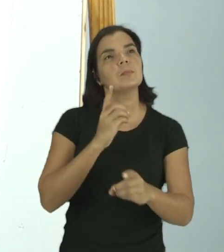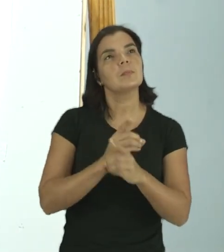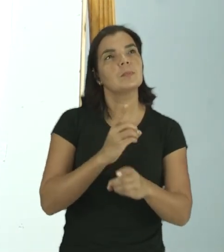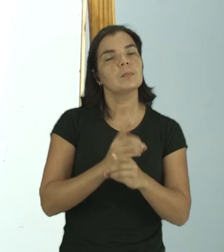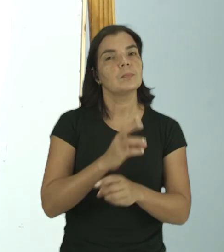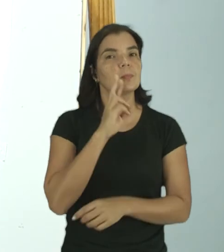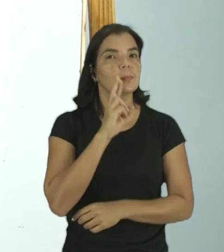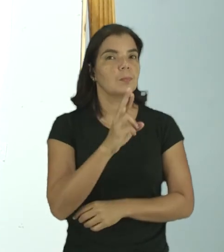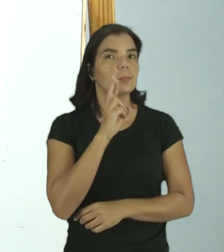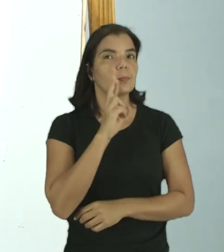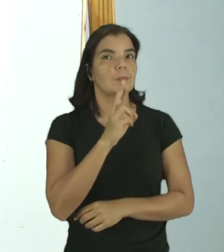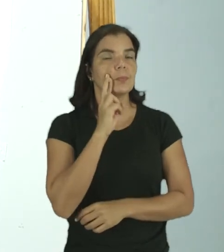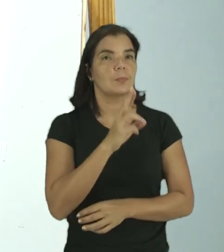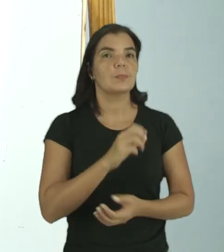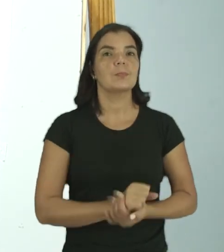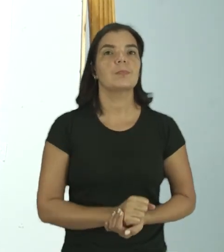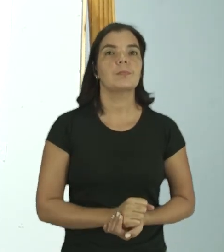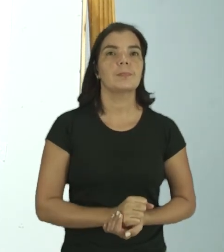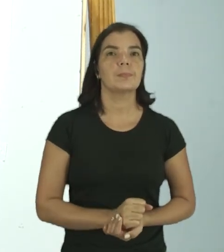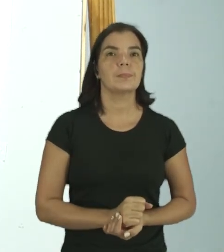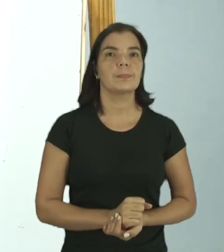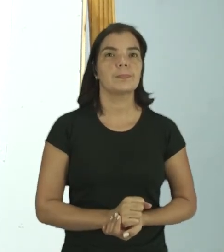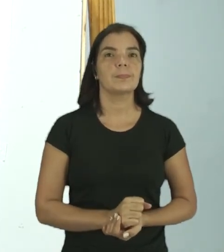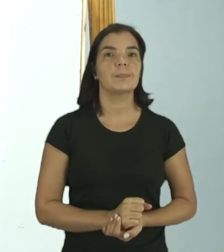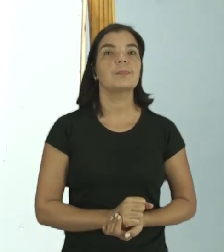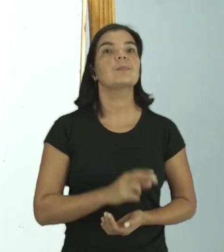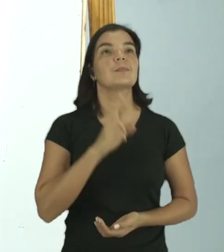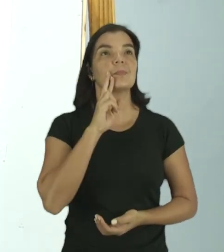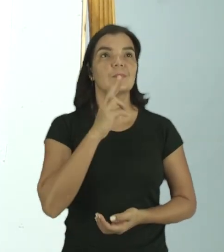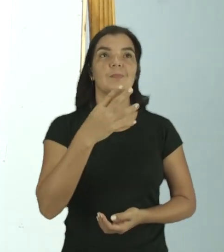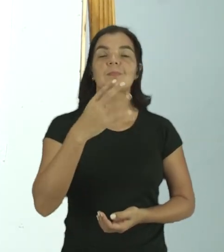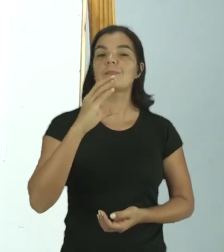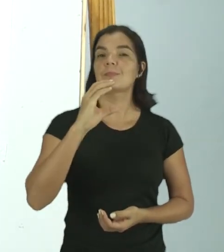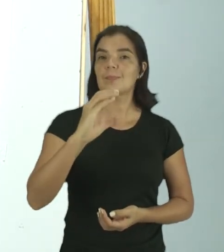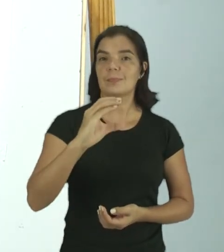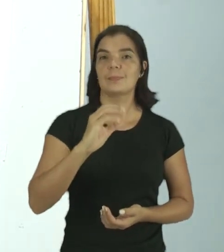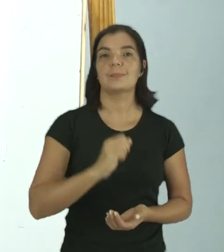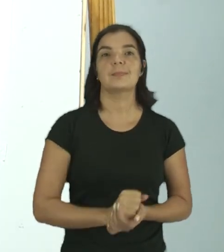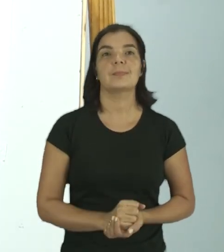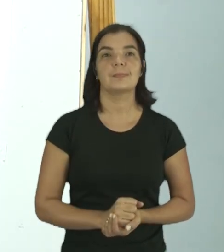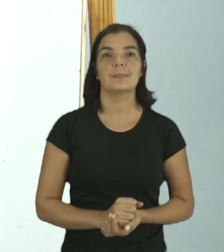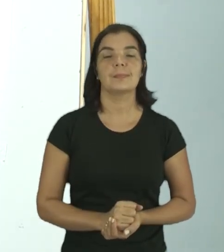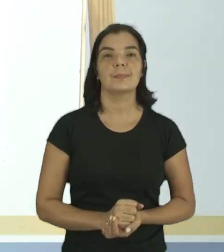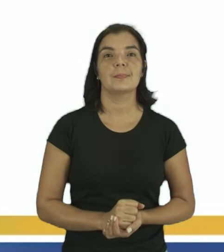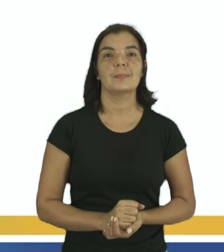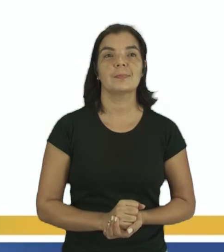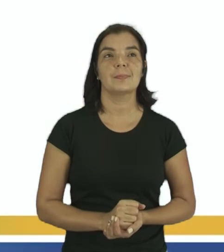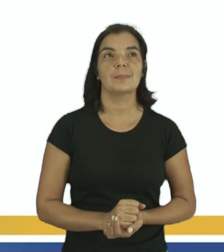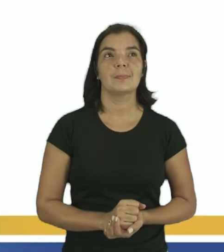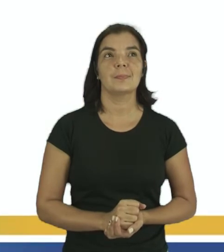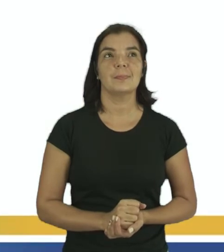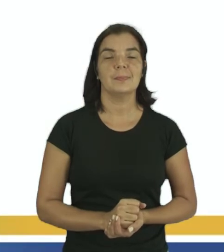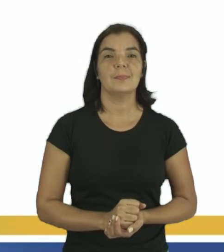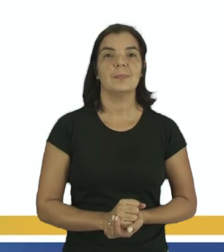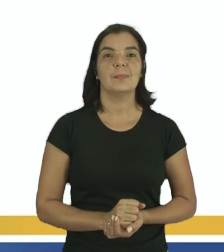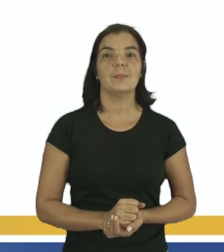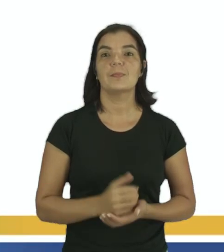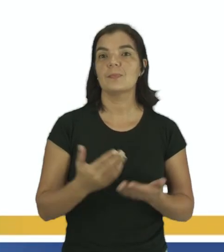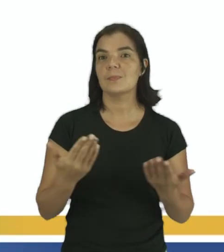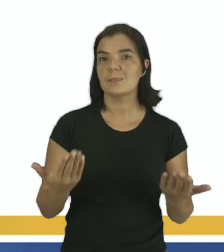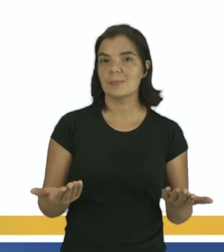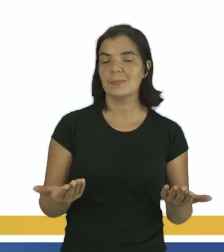minha resposta vamos conferir o nosso gabarito muito bem a nossa letra c